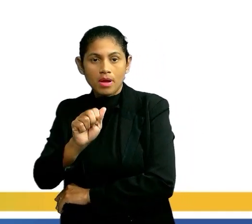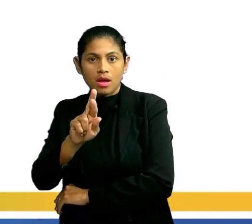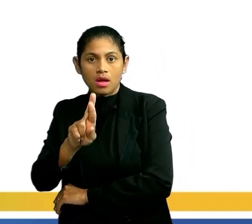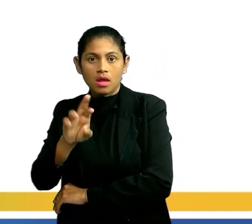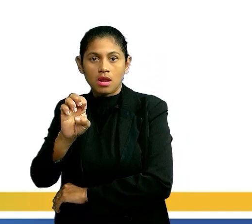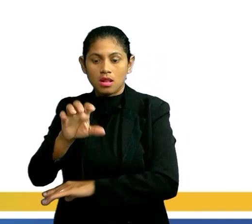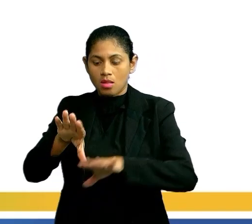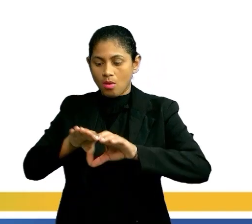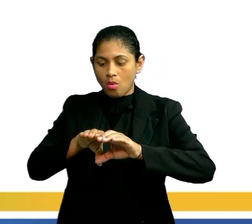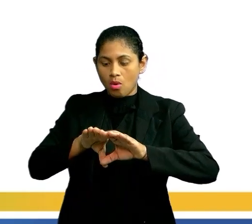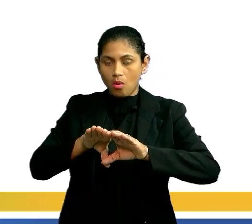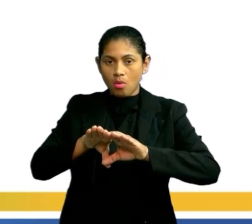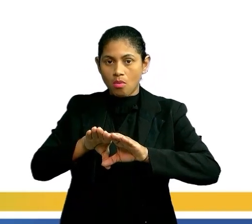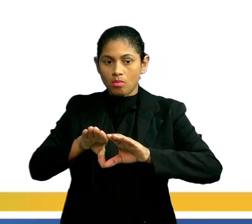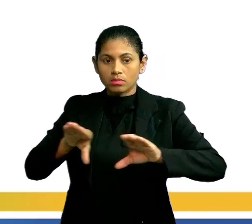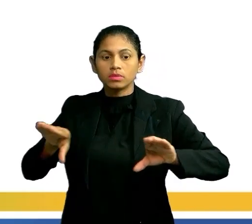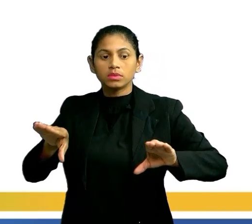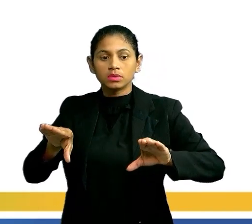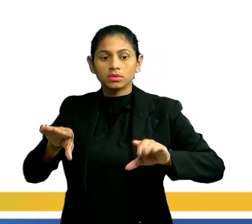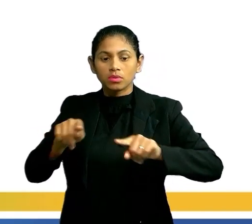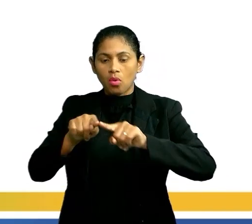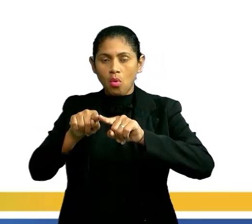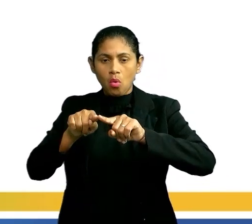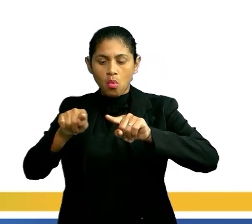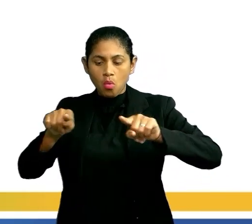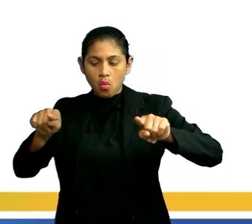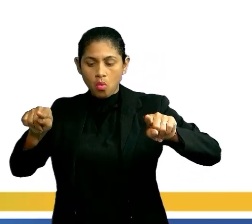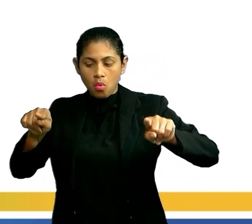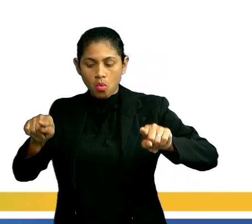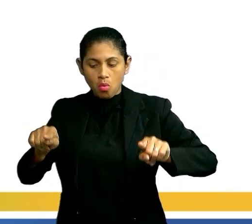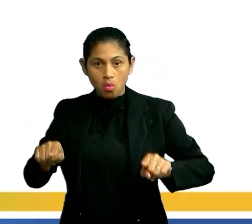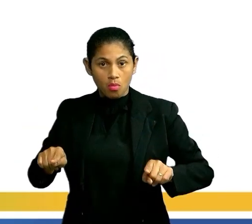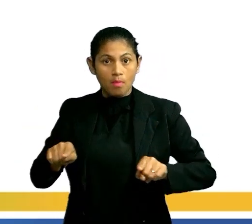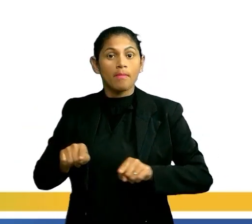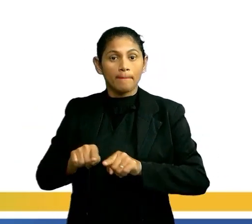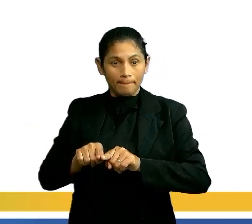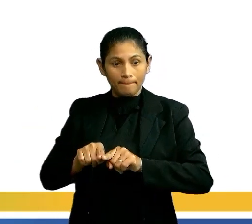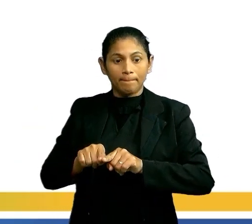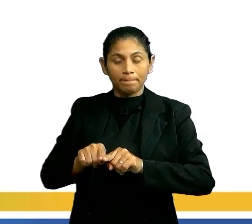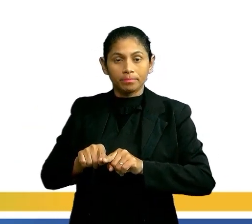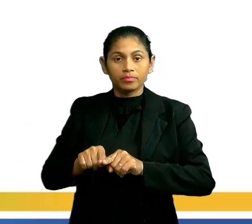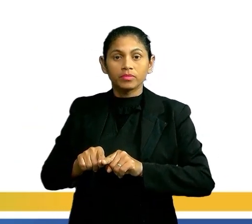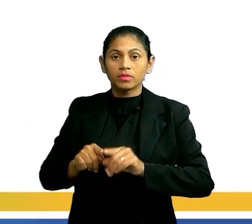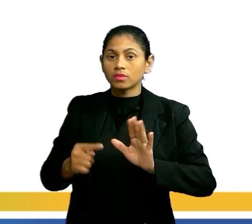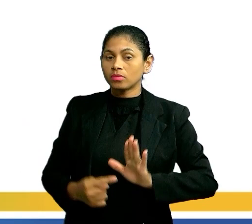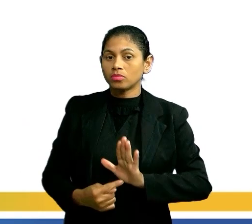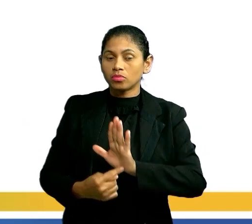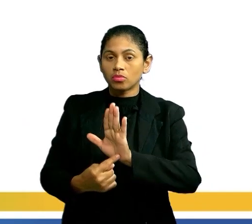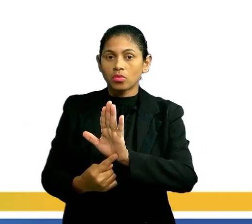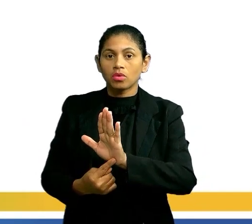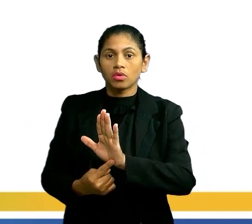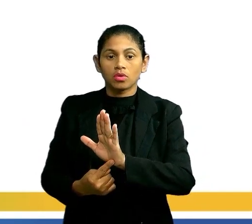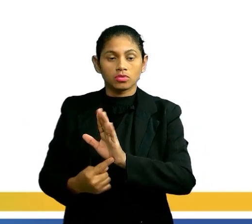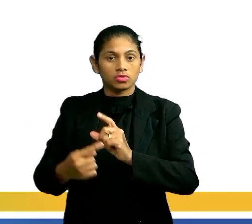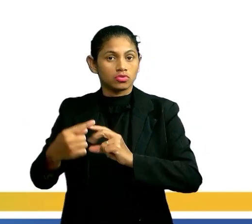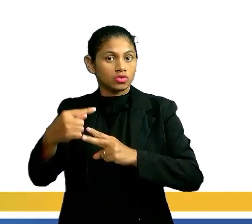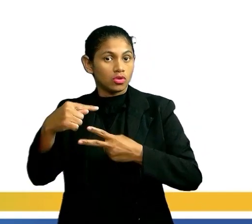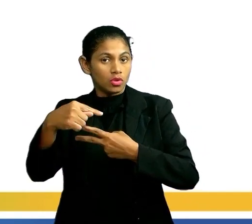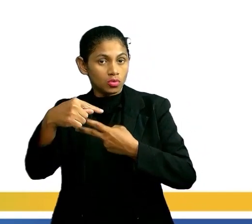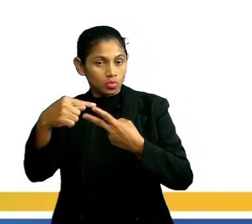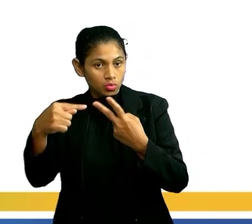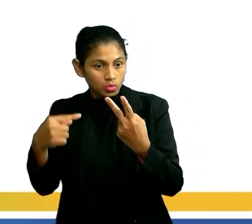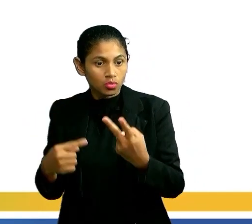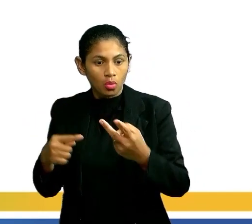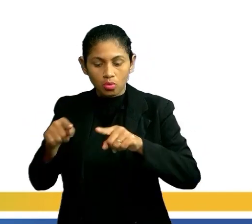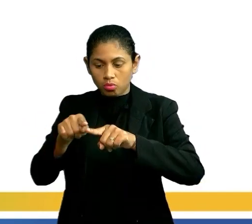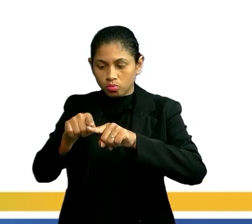oblíquos ou retângulo. Então aqui eu vou ter um retângulo e duas circunferências, certinho? Ou seja, se você dominar isso, você